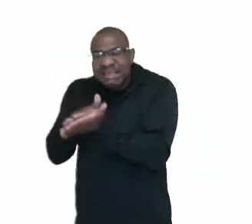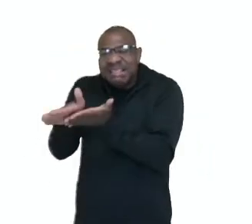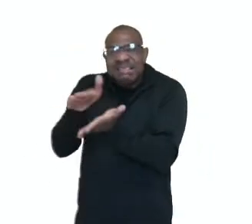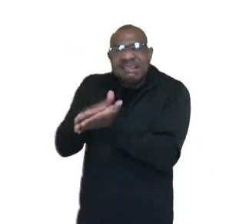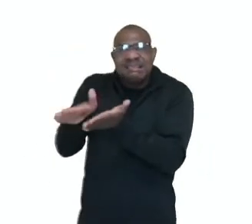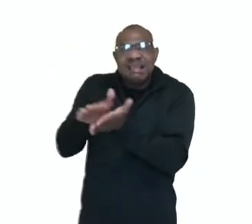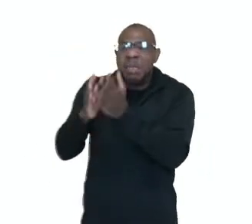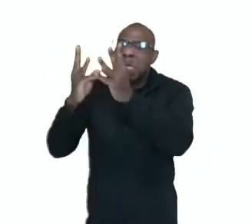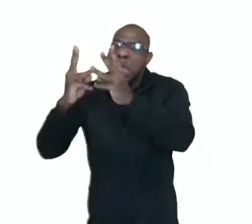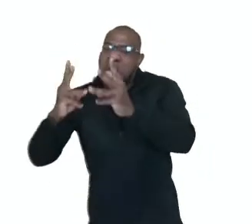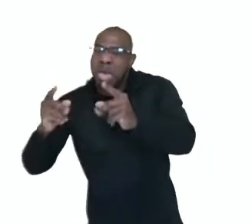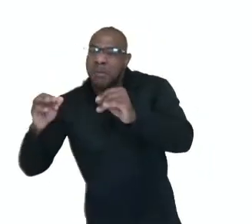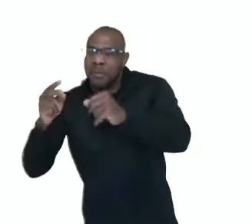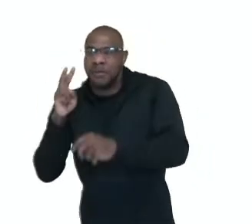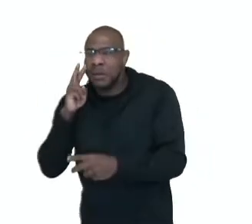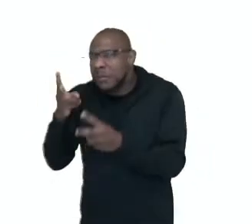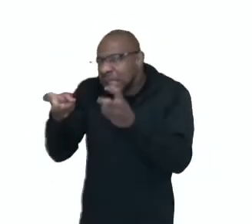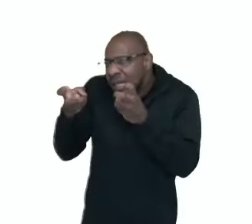desgastadas.